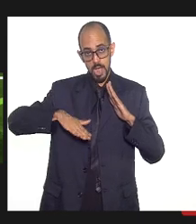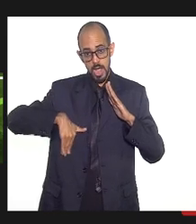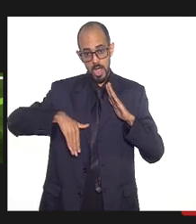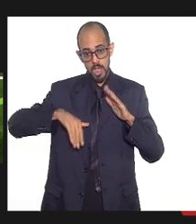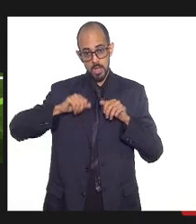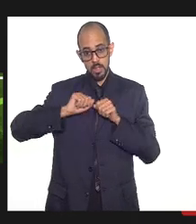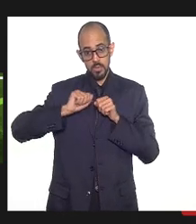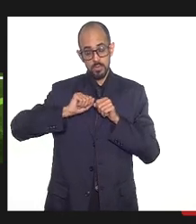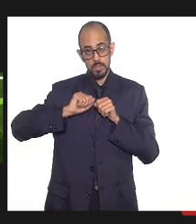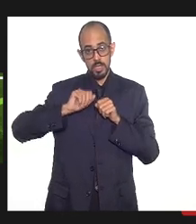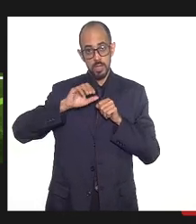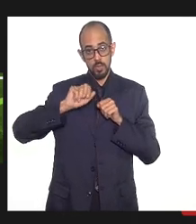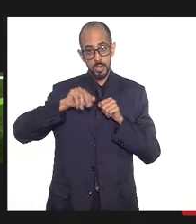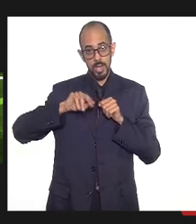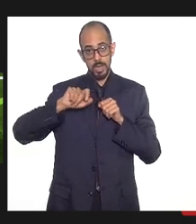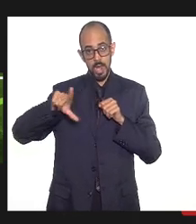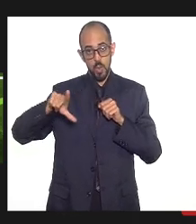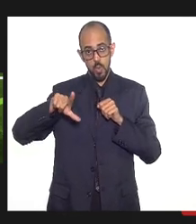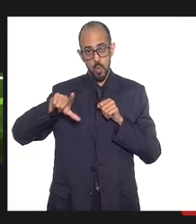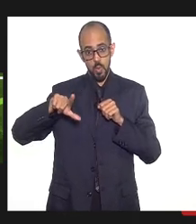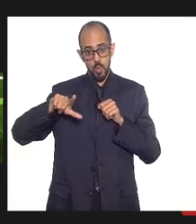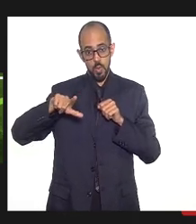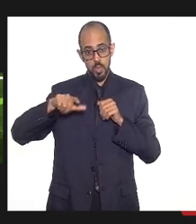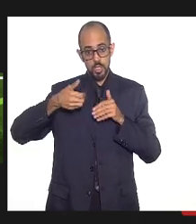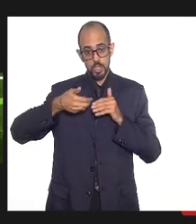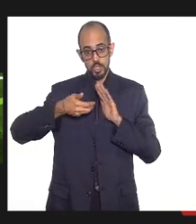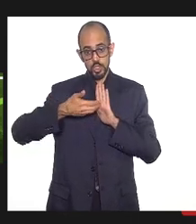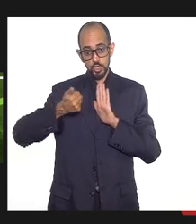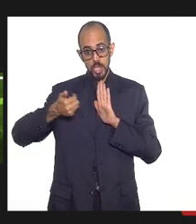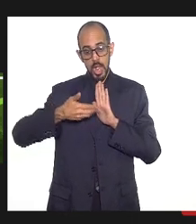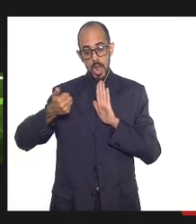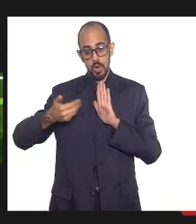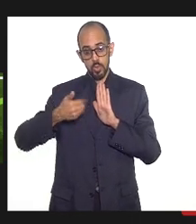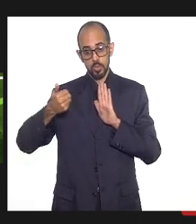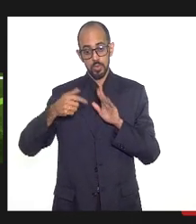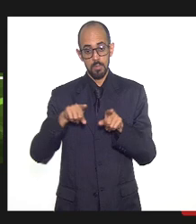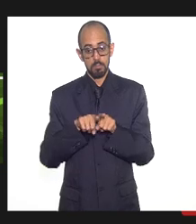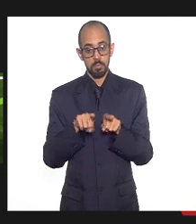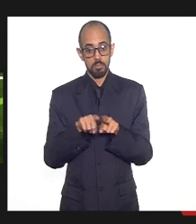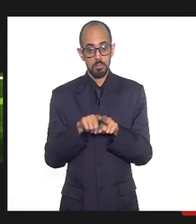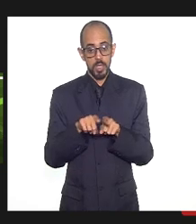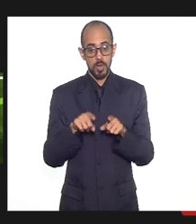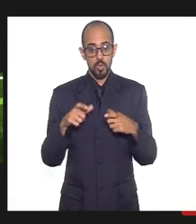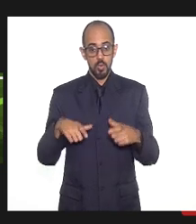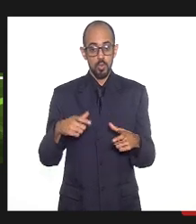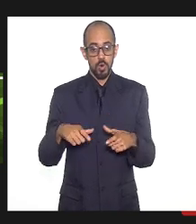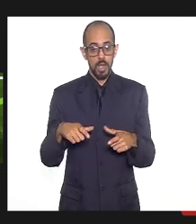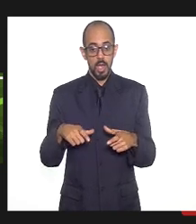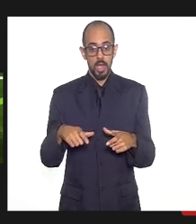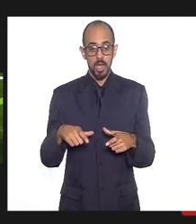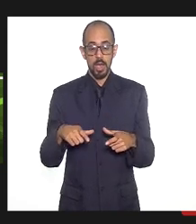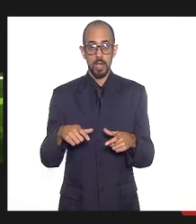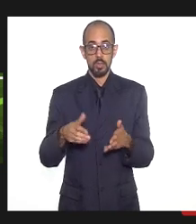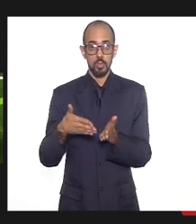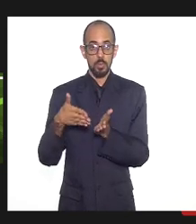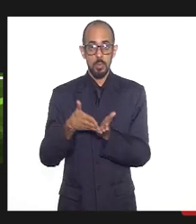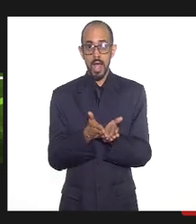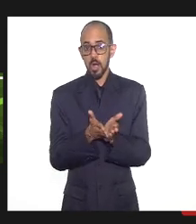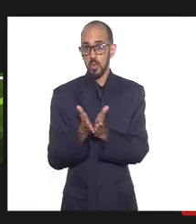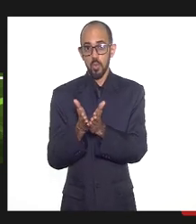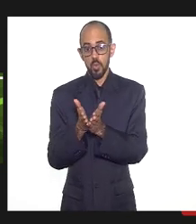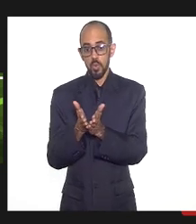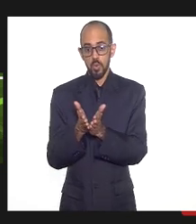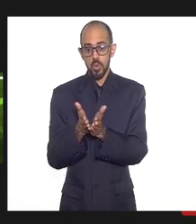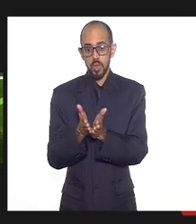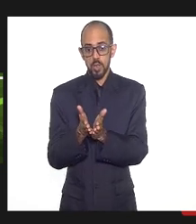um canal e tiraram o lugar lá que eles colocam o barco, né?